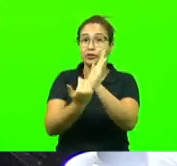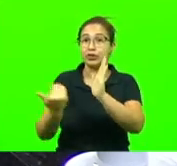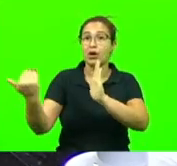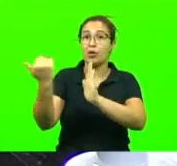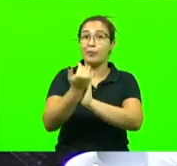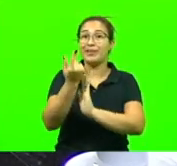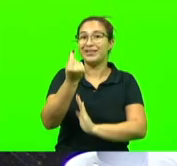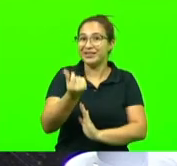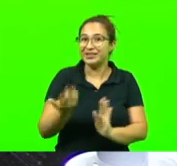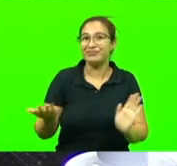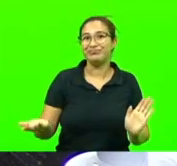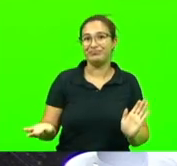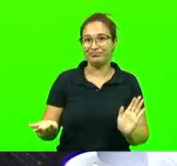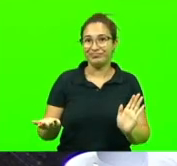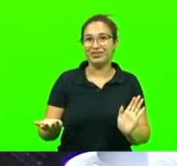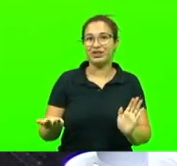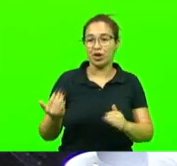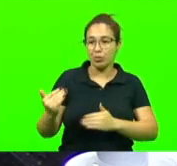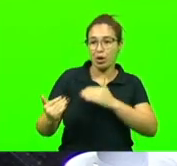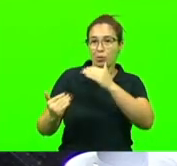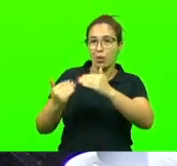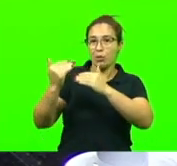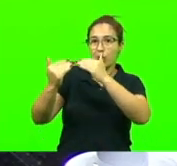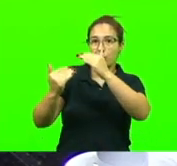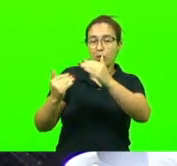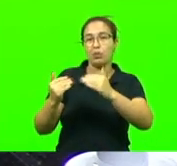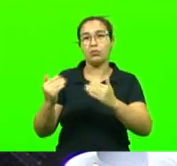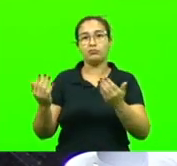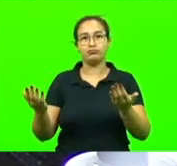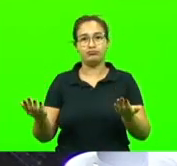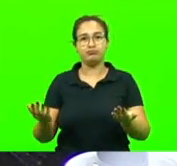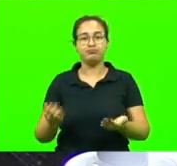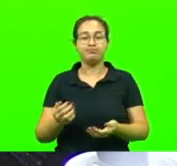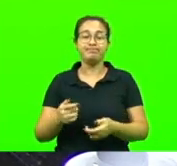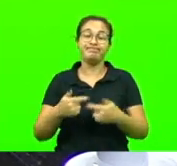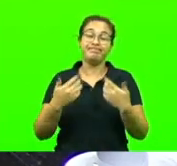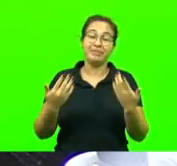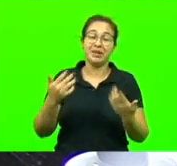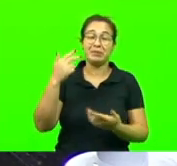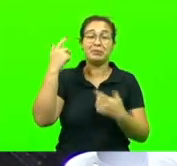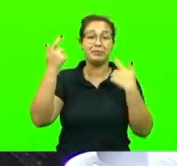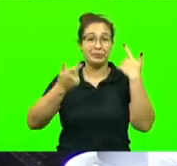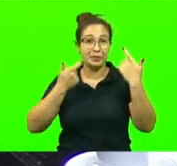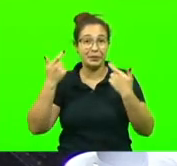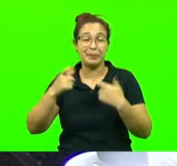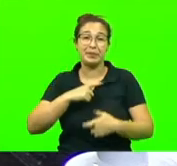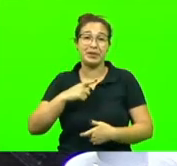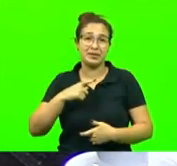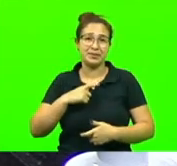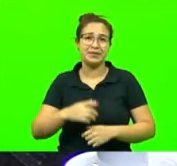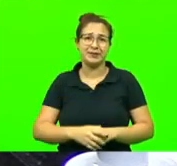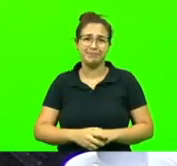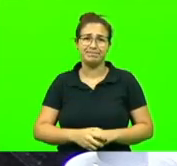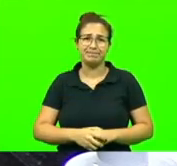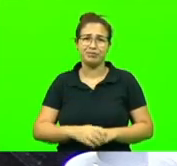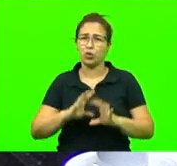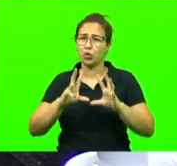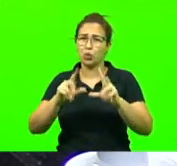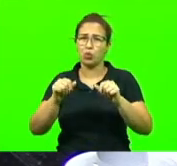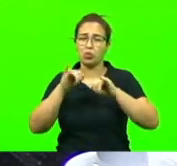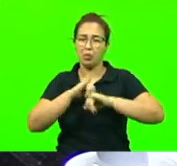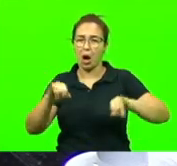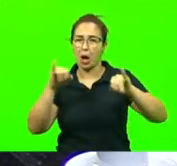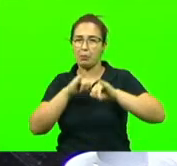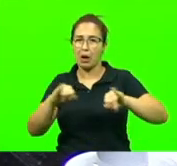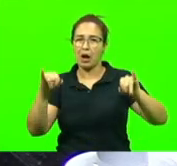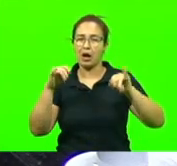valor de forma proporcional ao tamanho do Plano Mil. Por isso, me preocupa muito toda essa divulgação